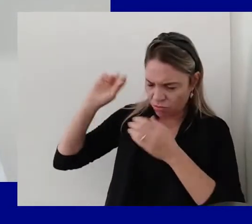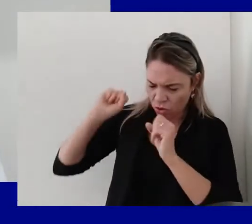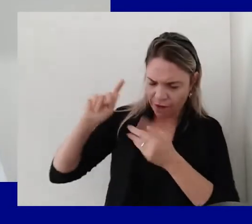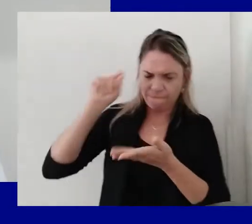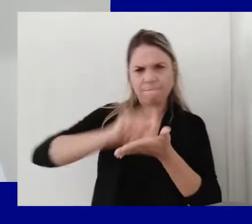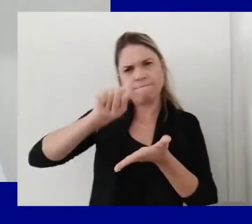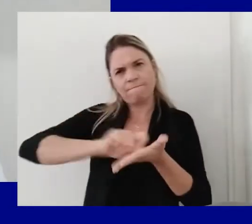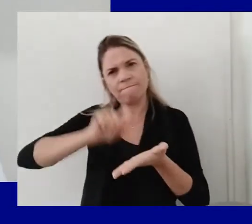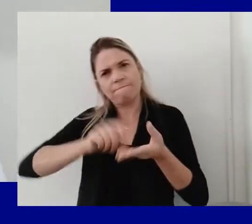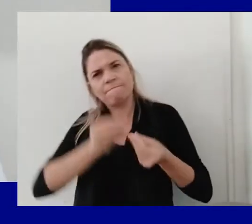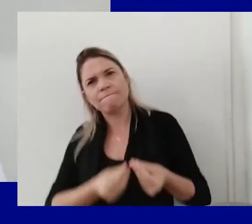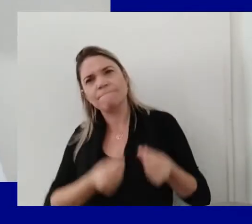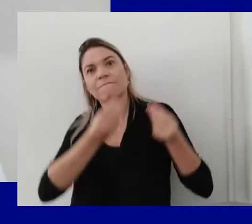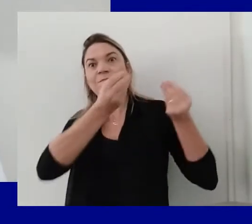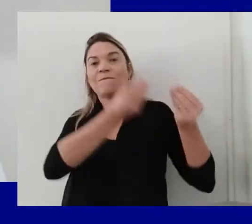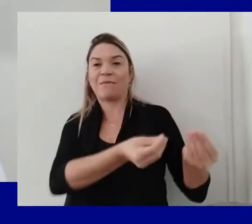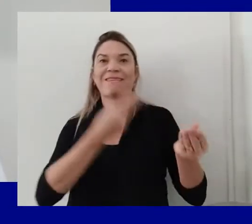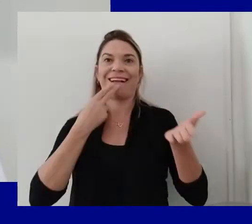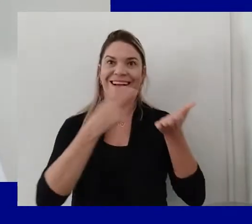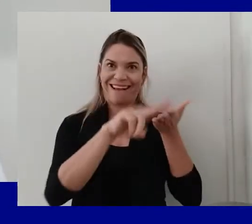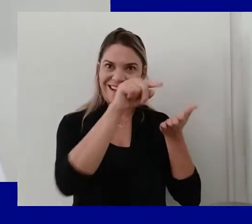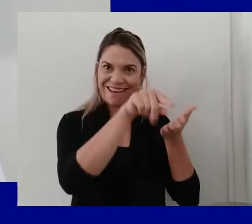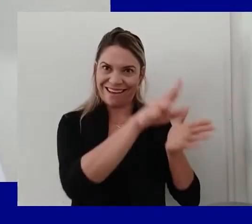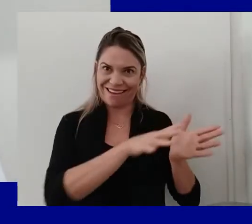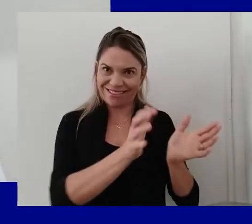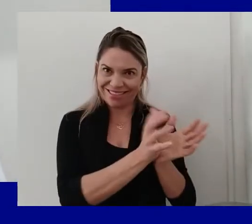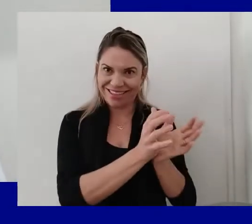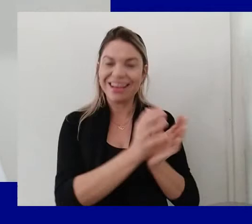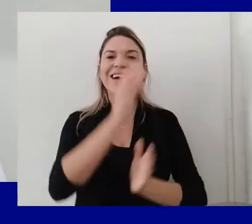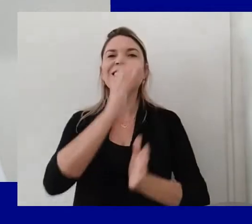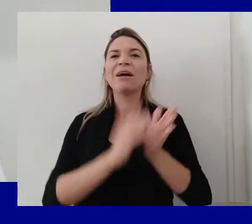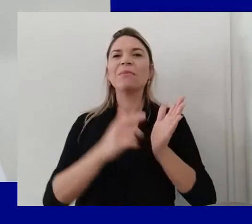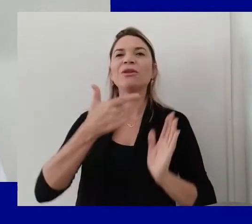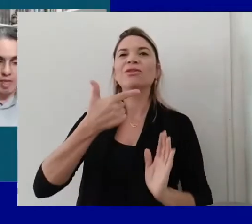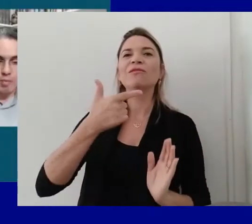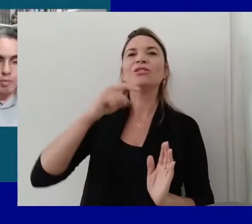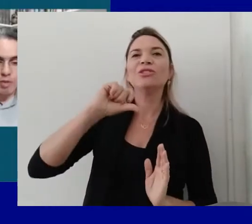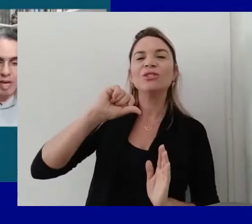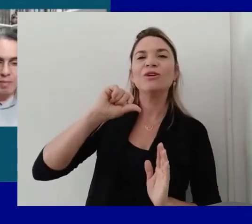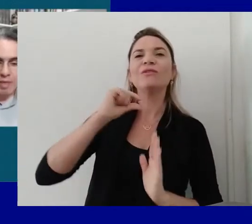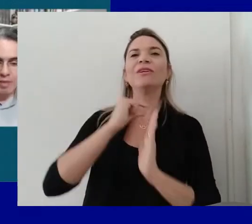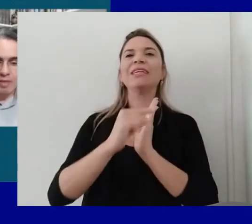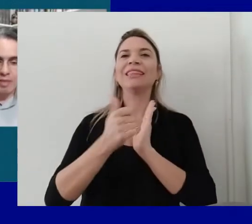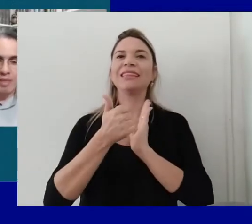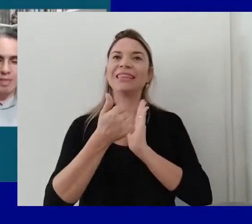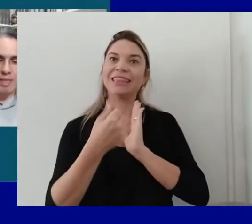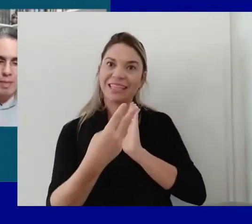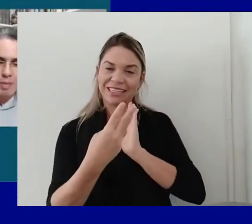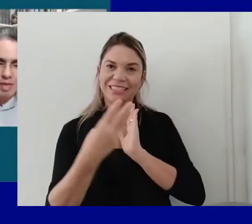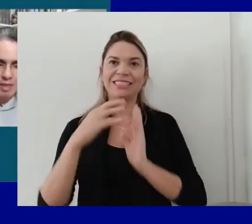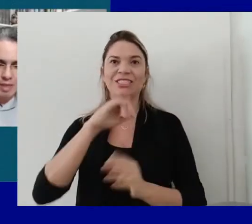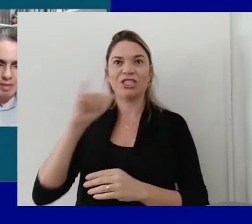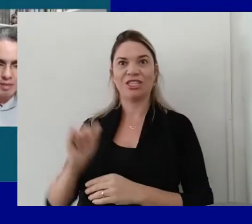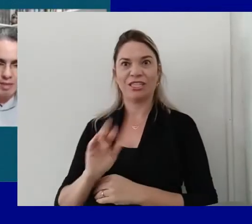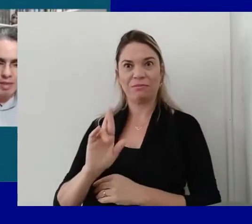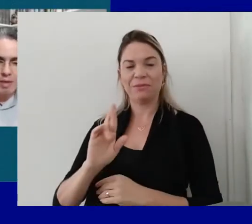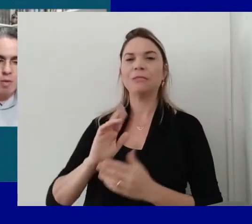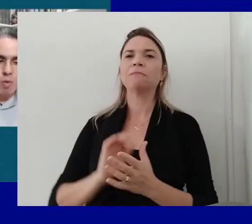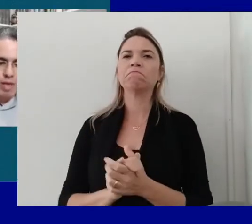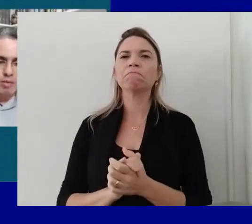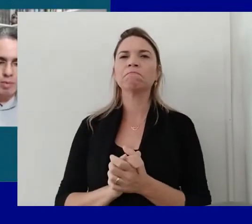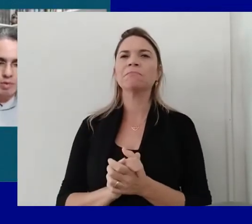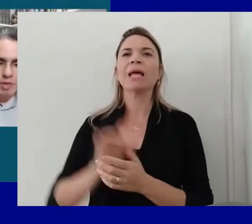a incluir esta mensagem. Capítulo 29 de Jeremias, versículo 13. Buscar-me-eis e me